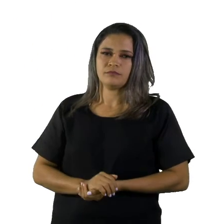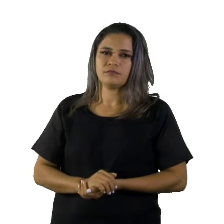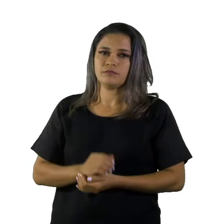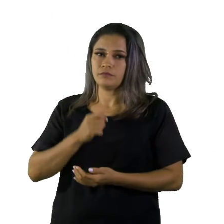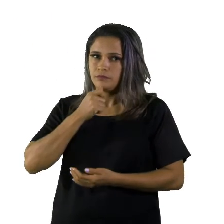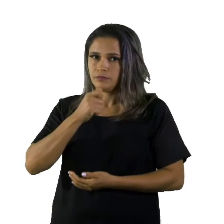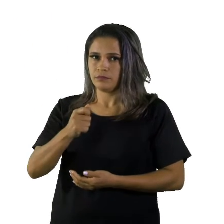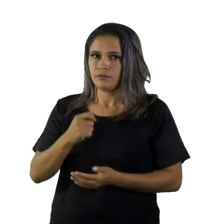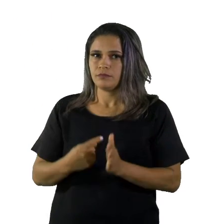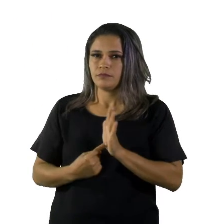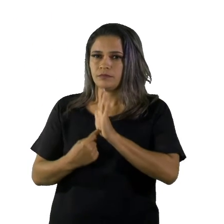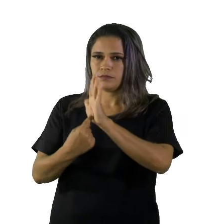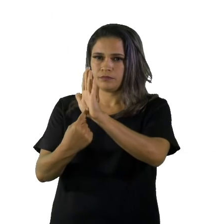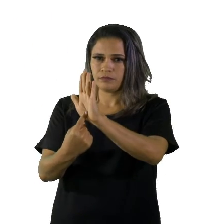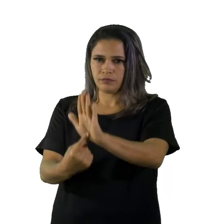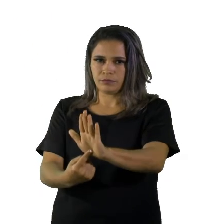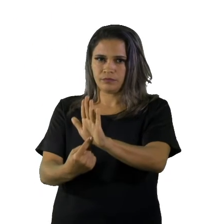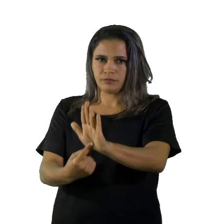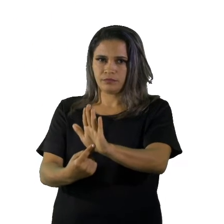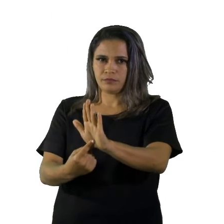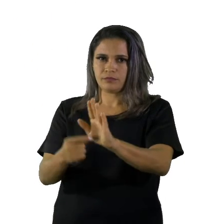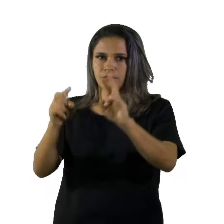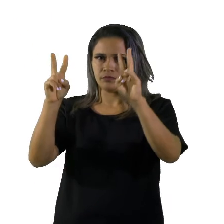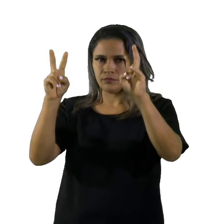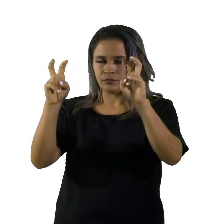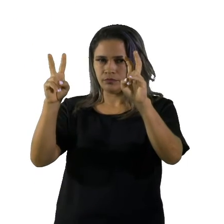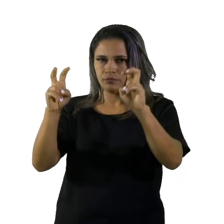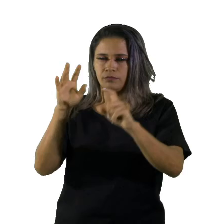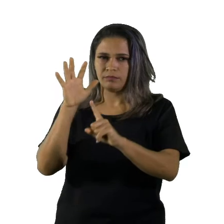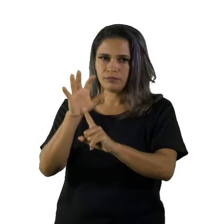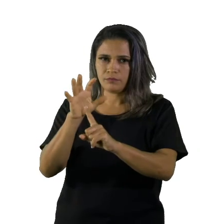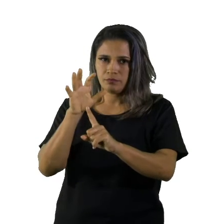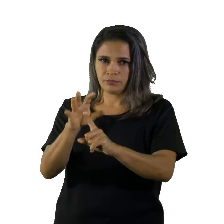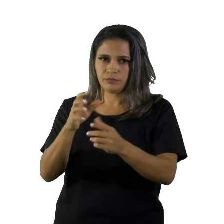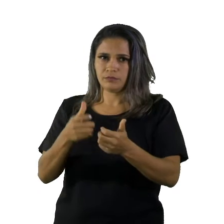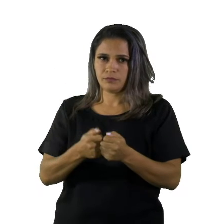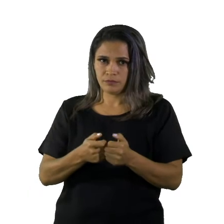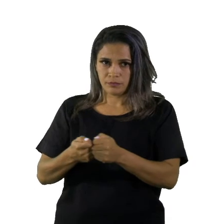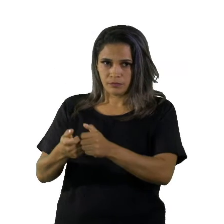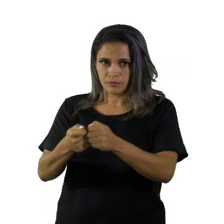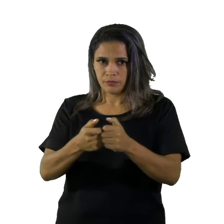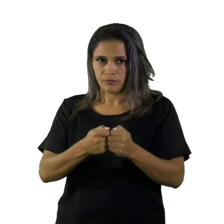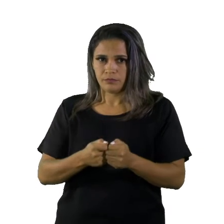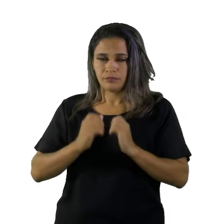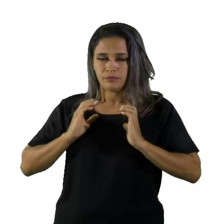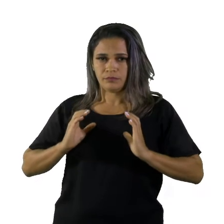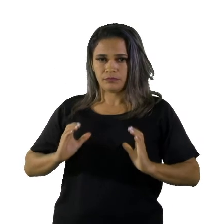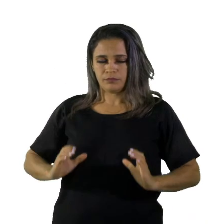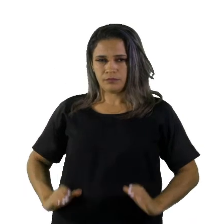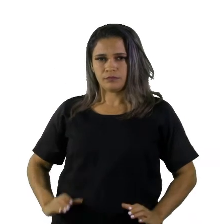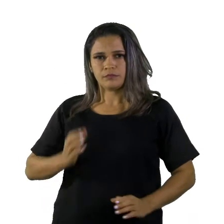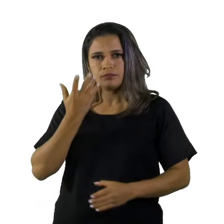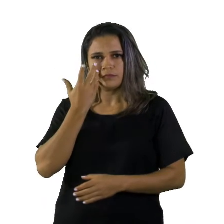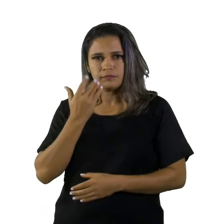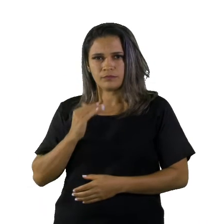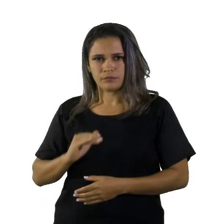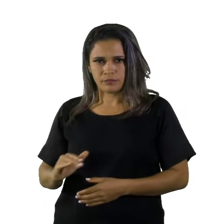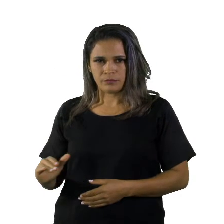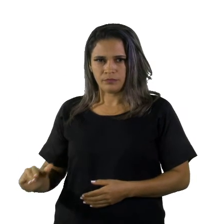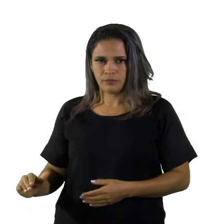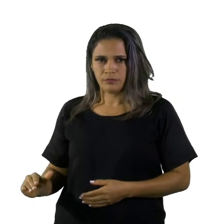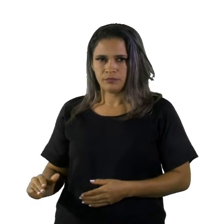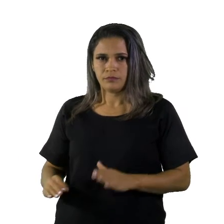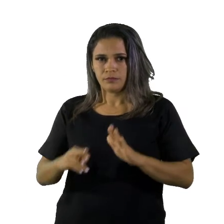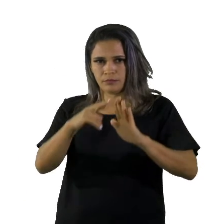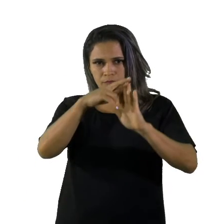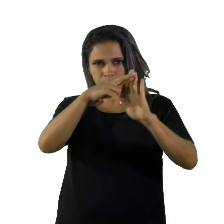Ela apresentou uma definição do tema, falou sobre a influência dos games no comportamento das crianças. O